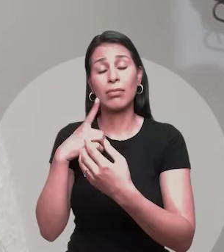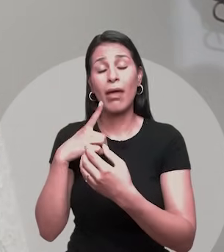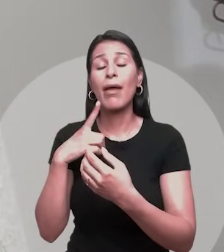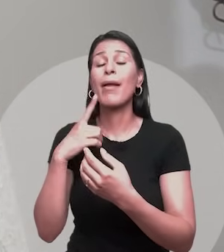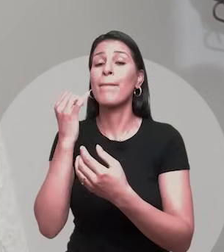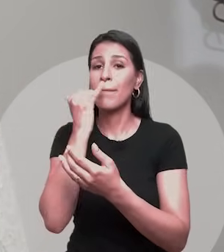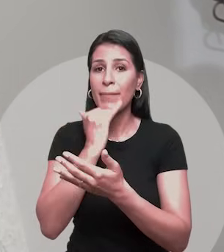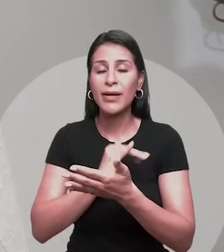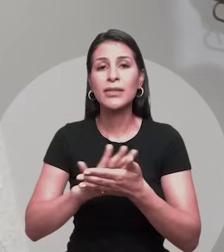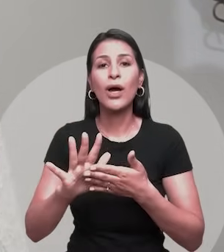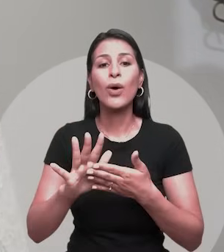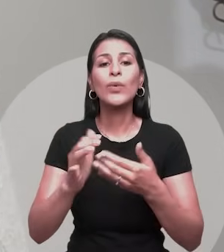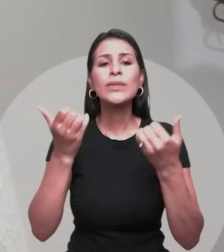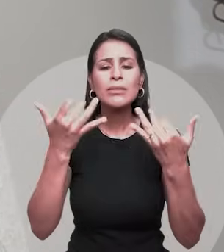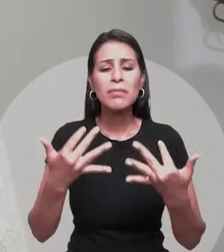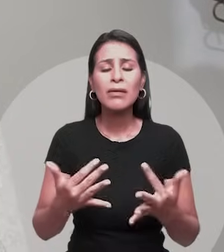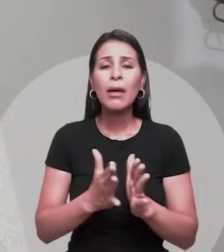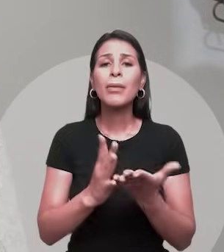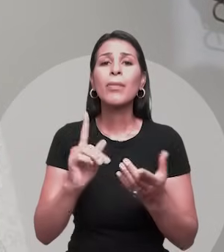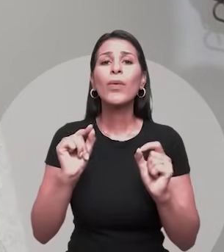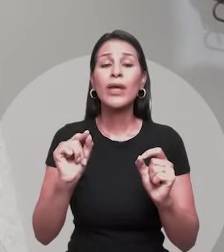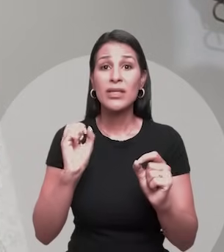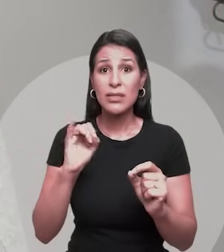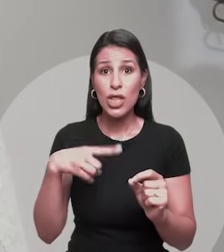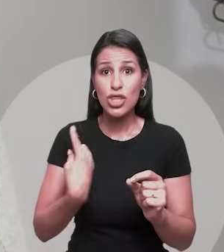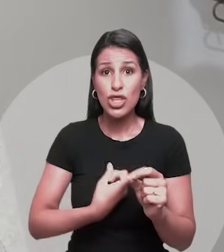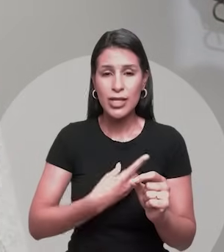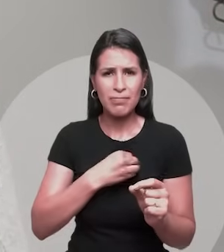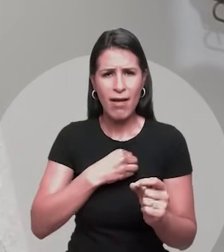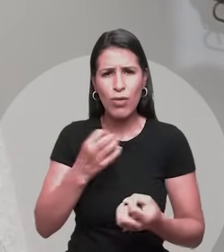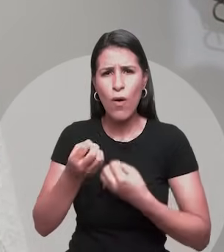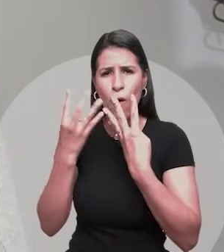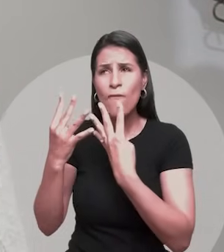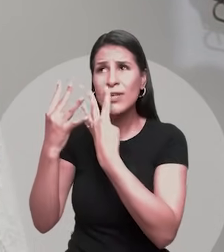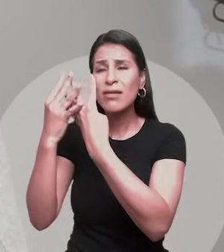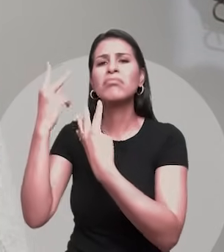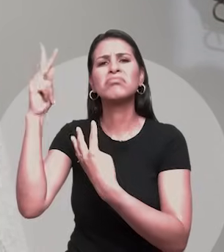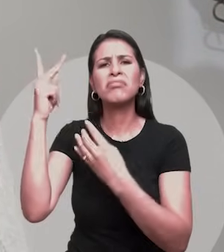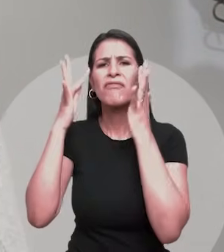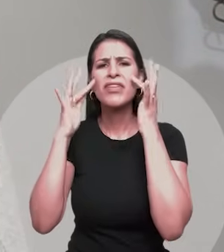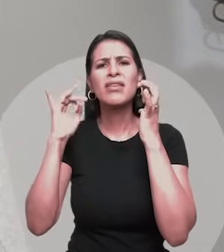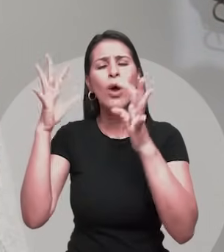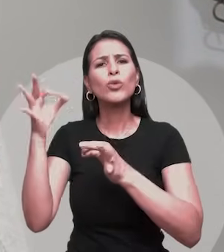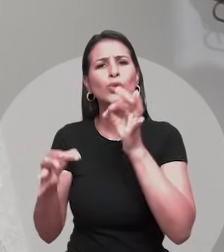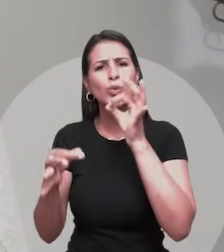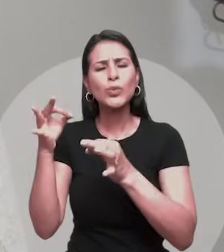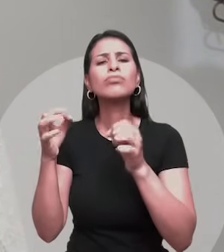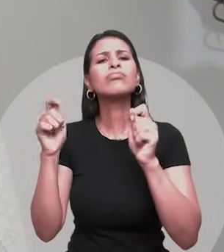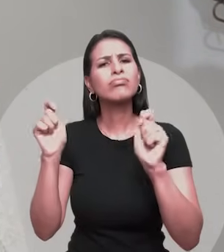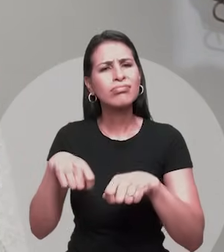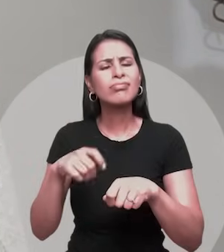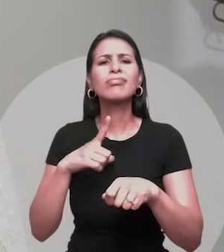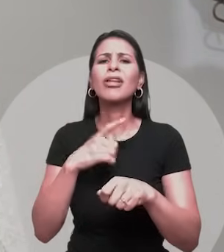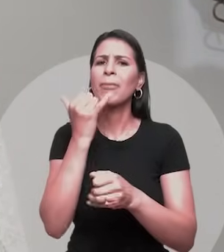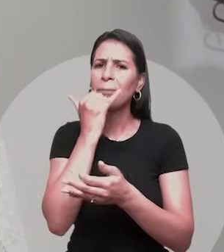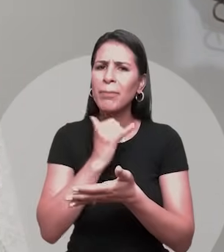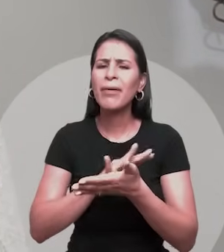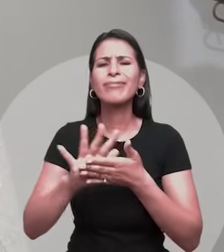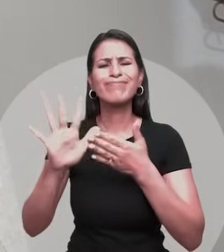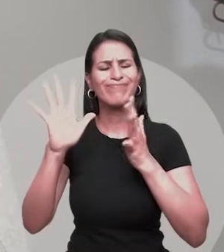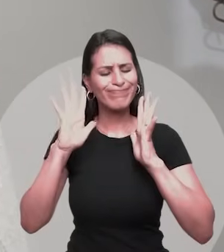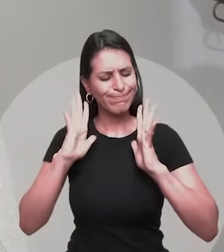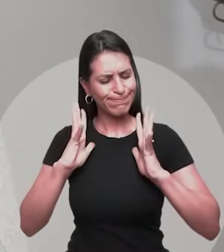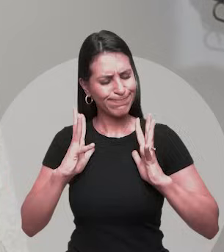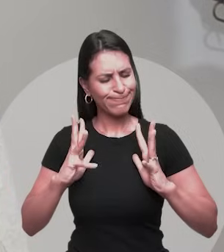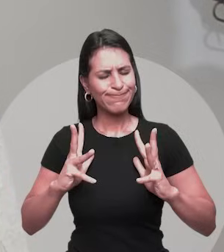os nossos pecados, Ele é fiel e justo para nos perdoar os nossos pecados e nos purificar